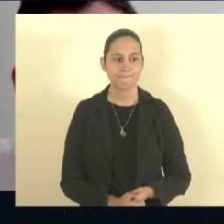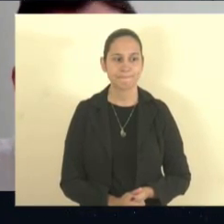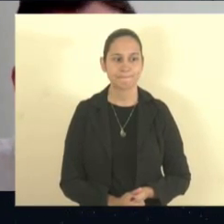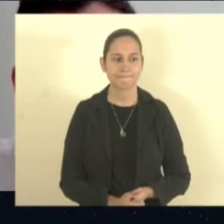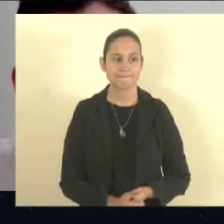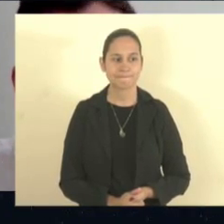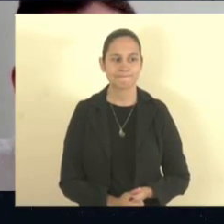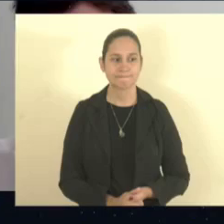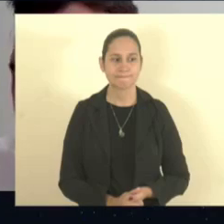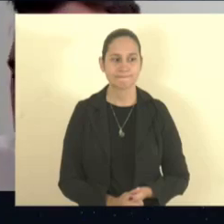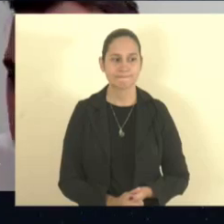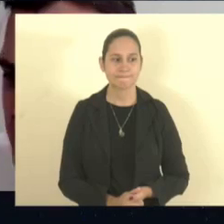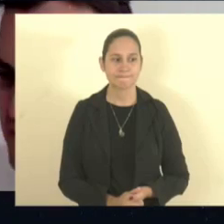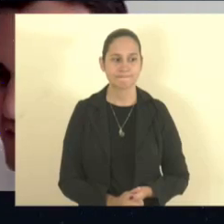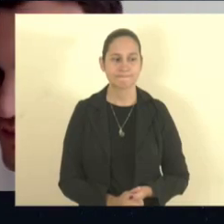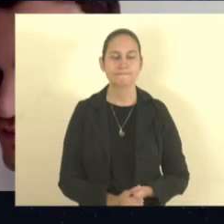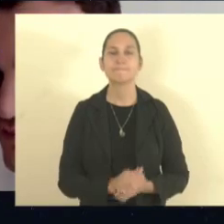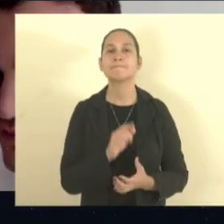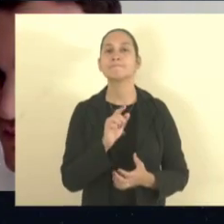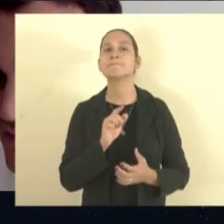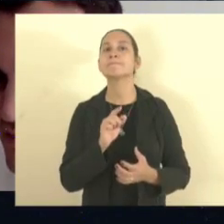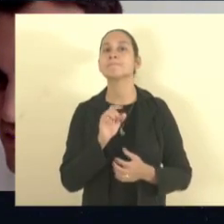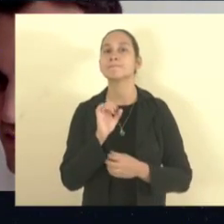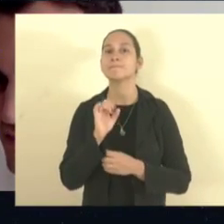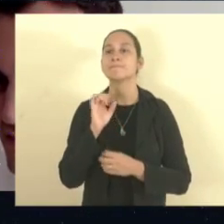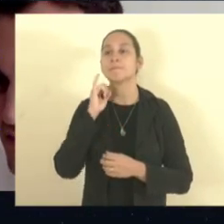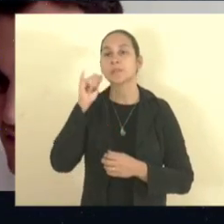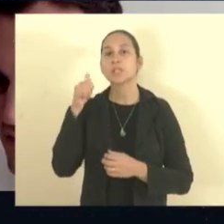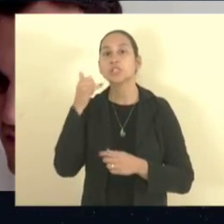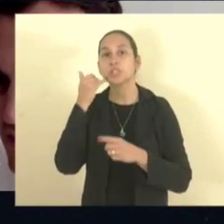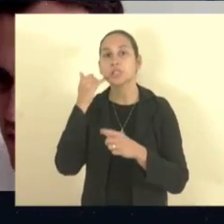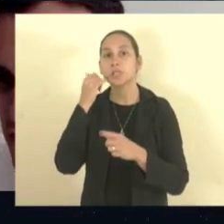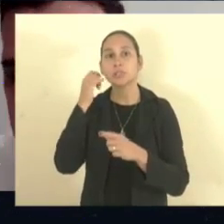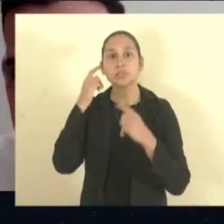Deputada Janete, cortou a internet.